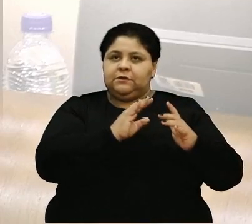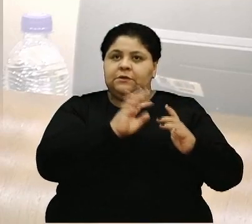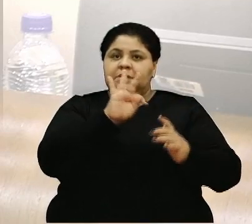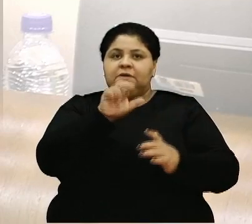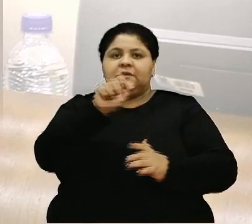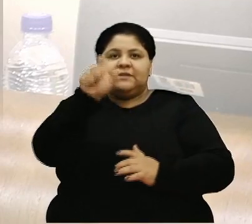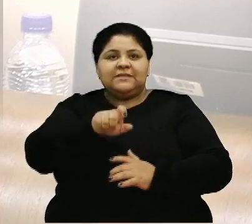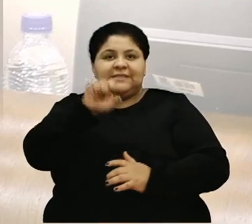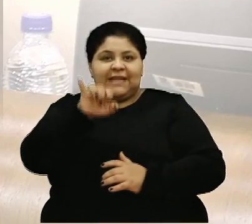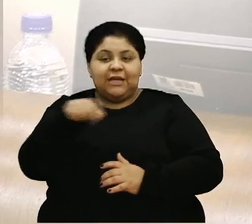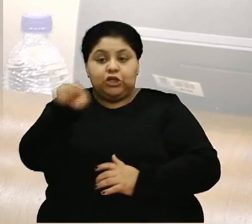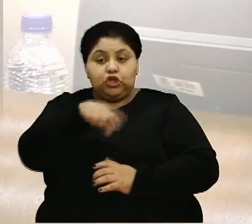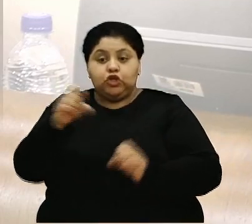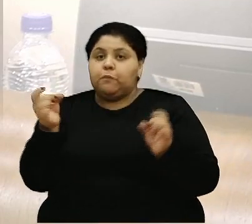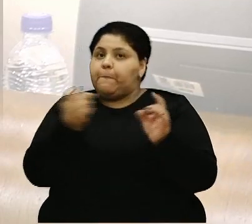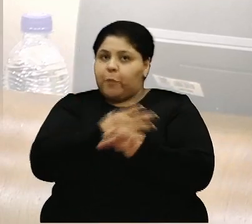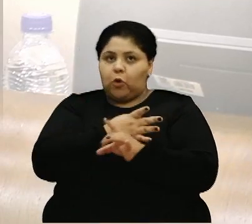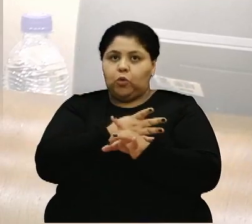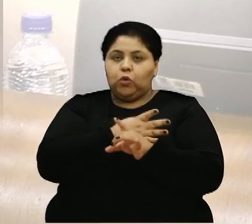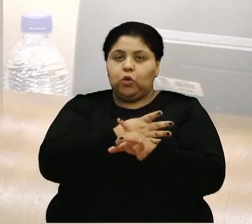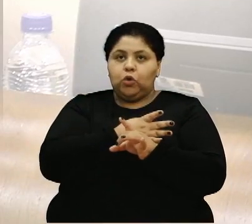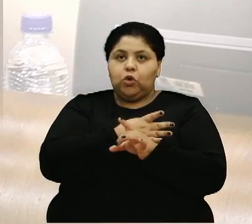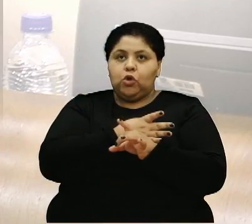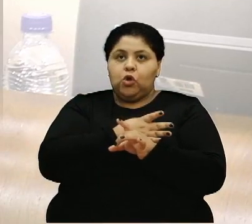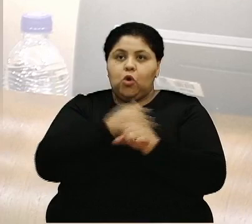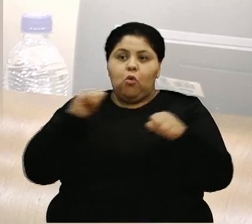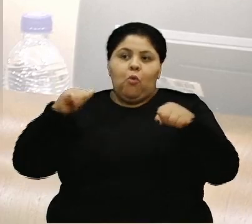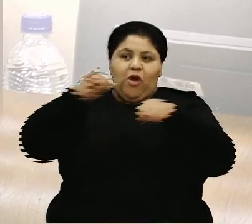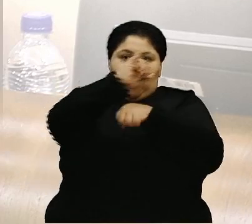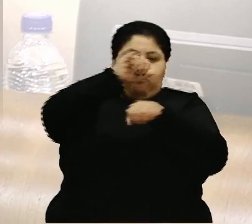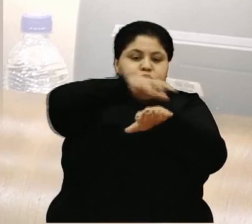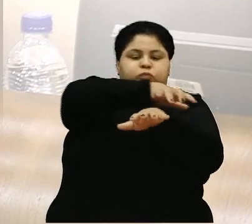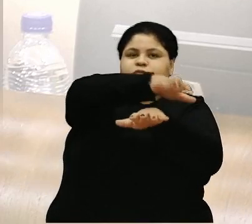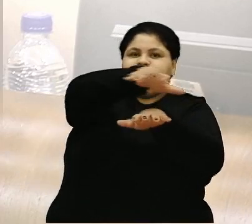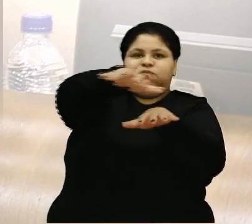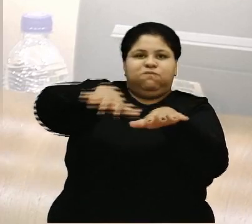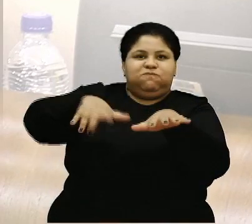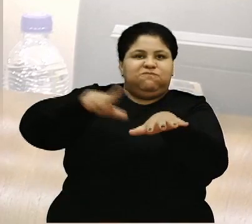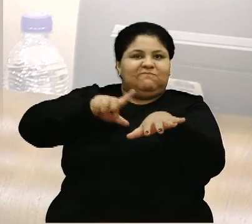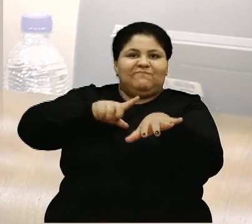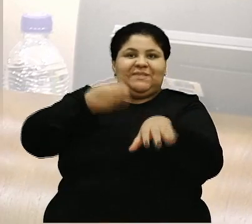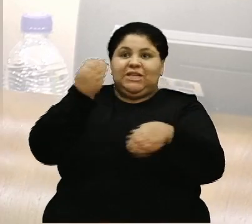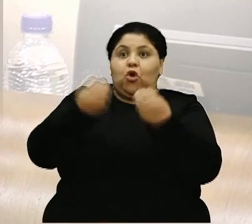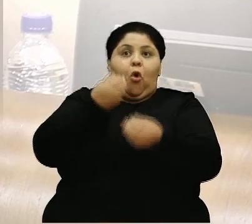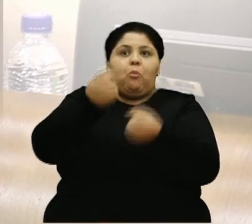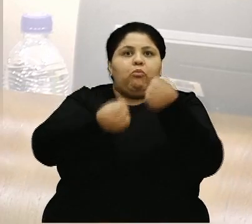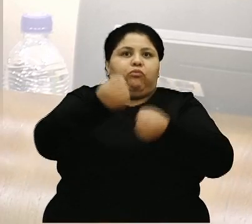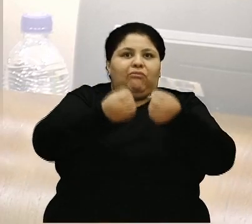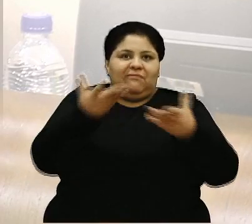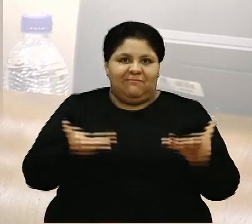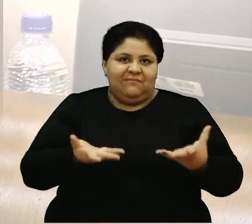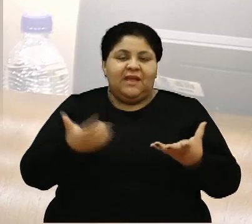temos que estar preparados. O entorno do aeroporto está intransitável. Ontem eu